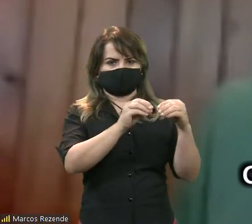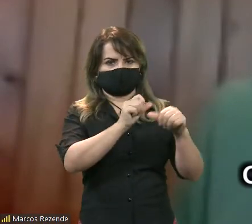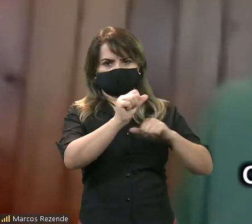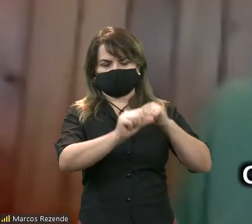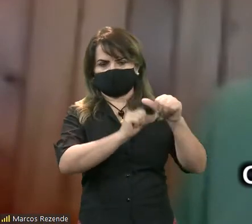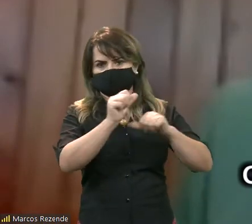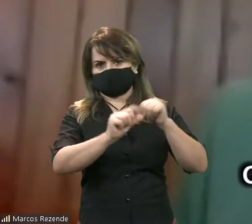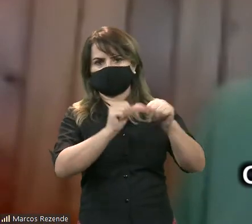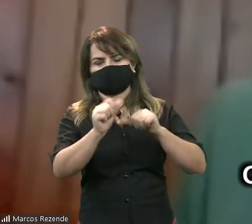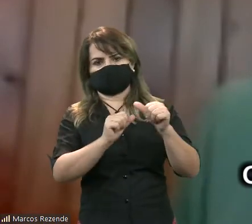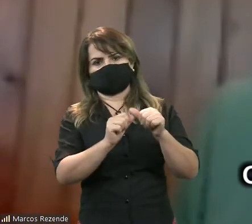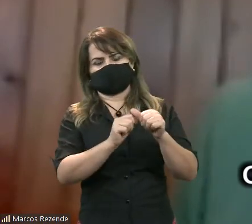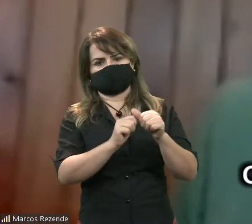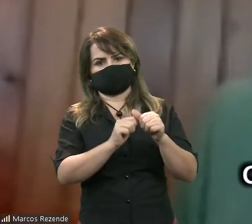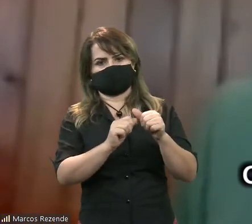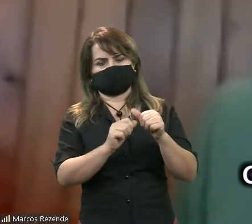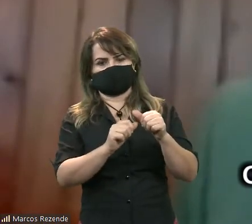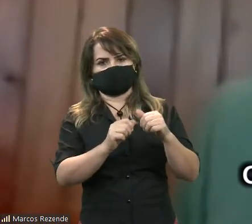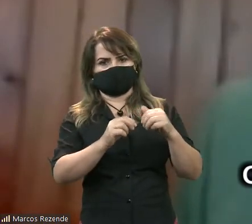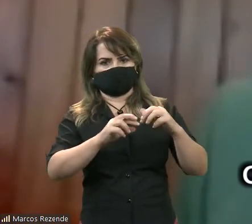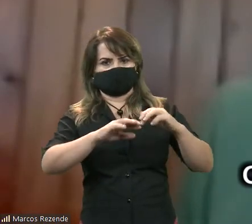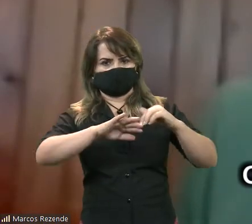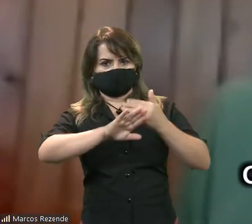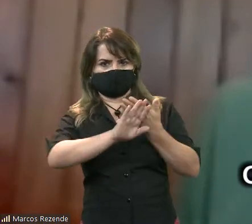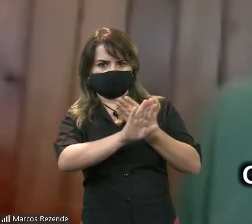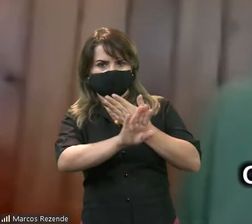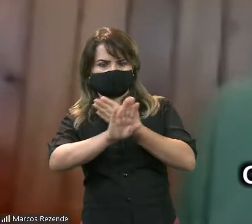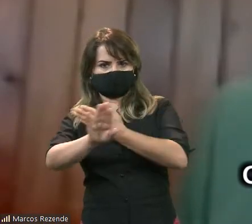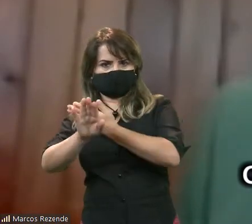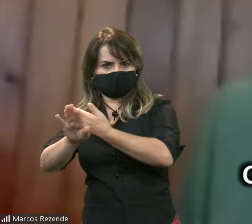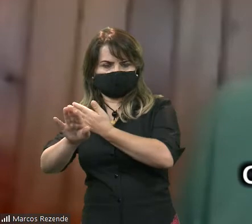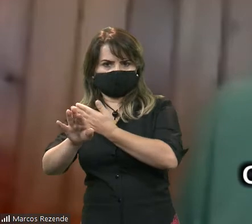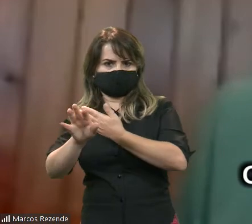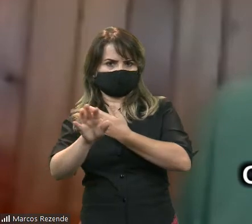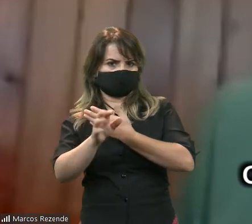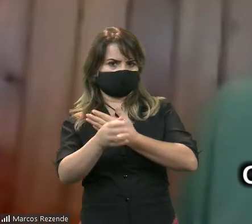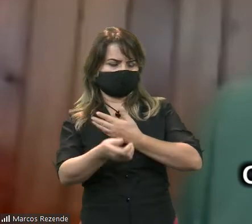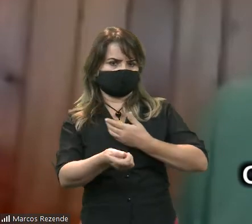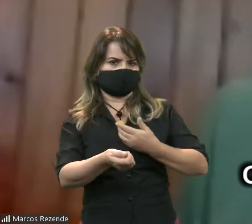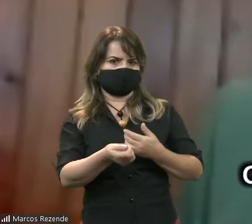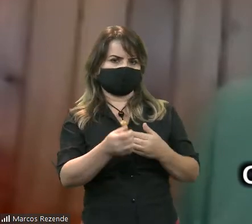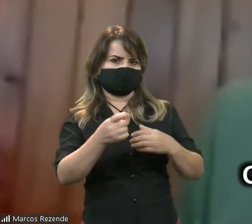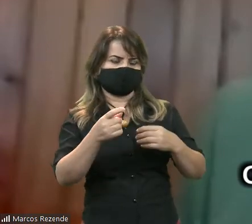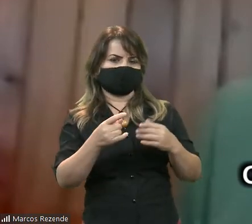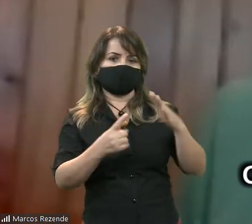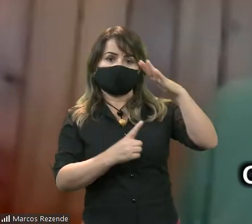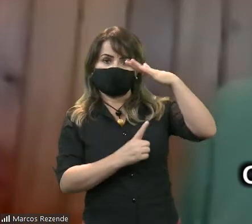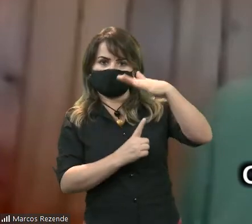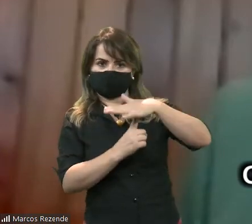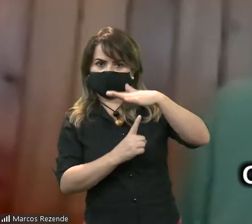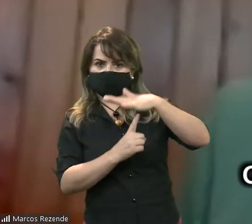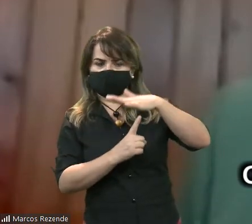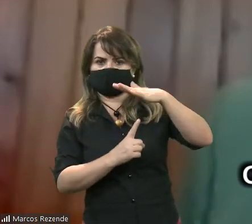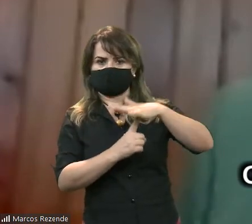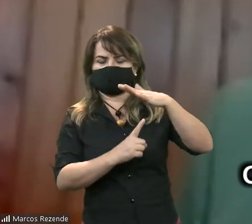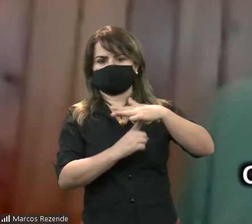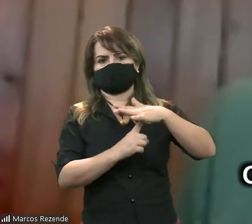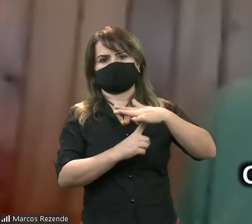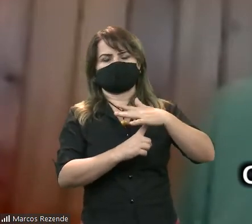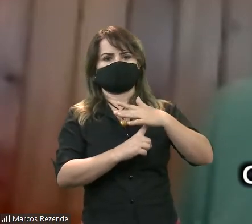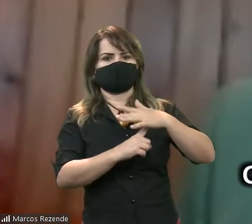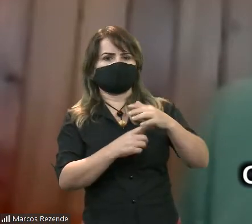Obras, Divisão de Publicidade, Divisão de Mercados, Feiras de Fiscalização, Divisão